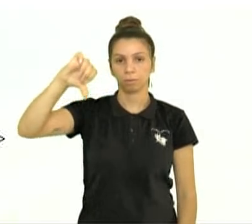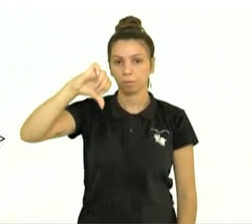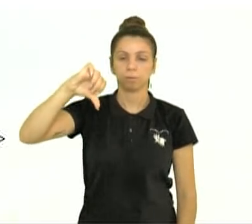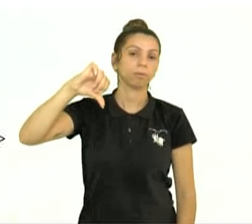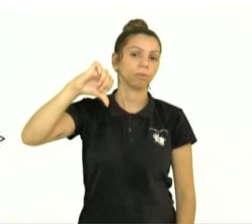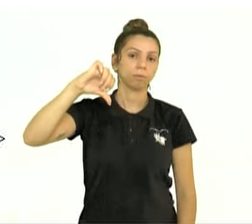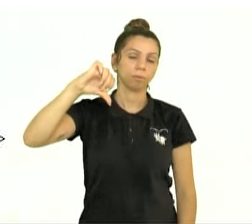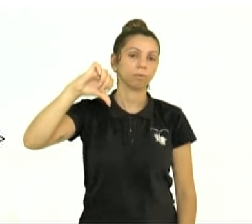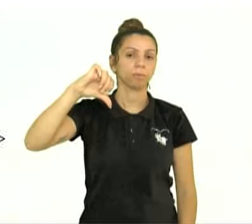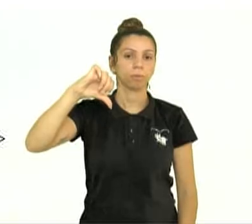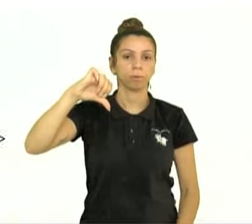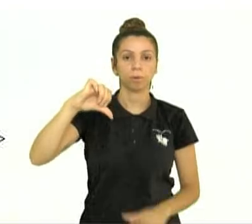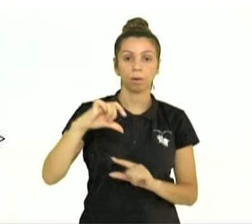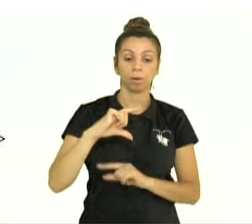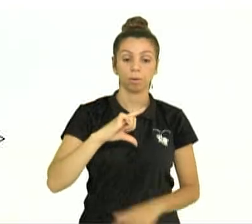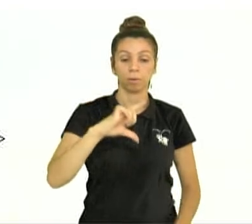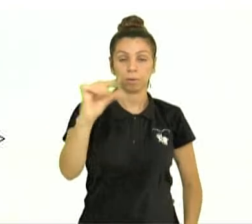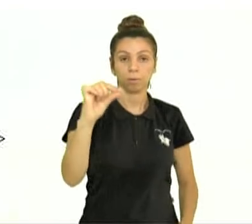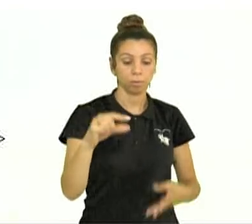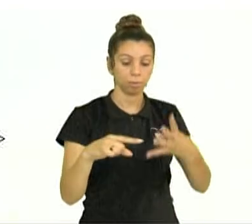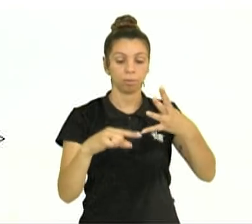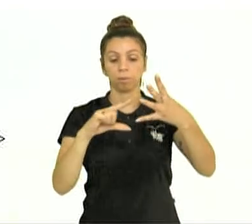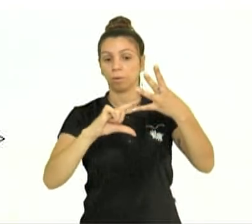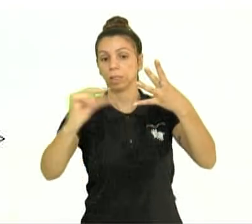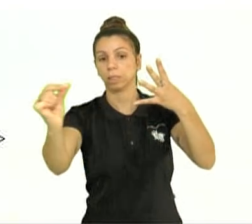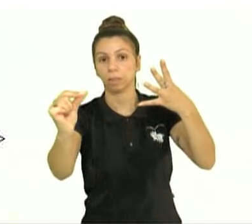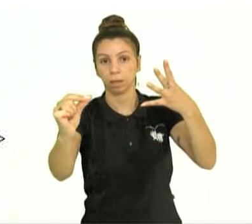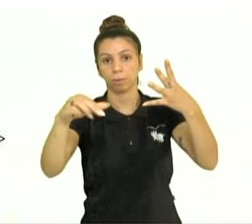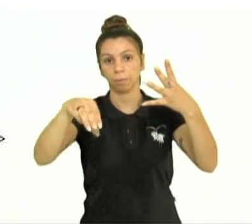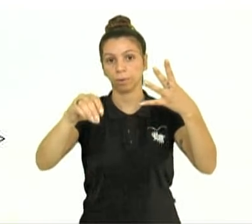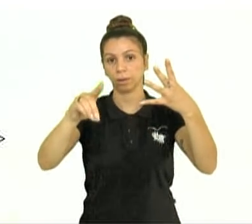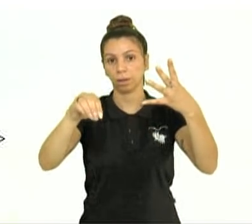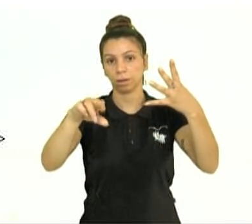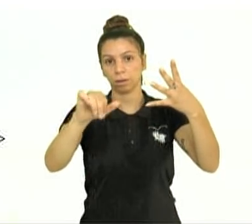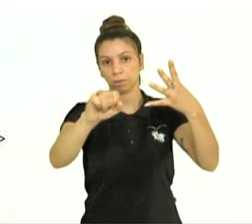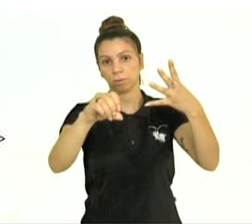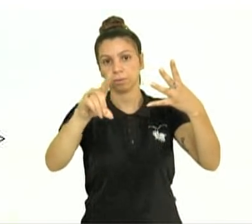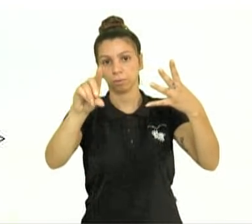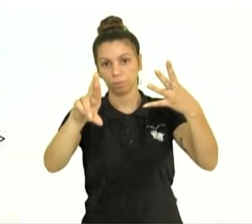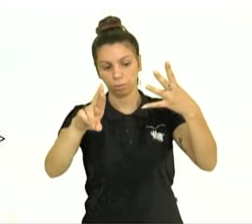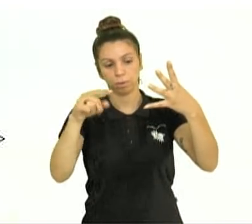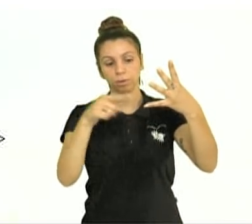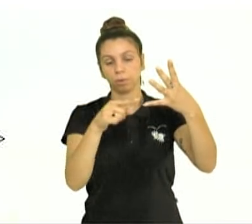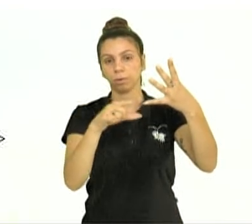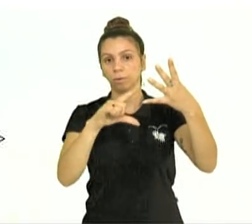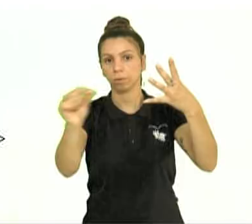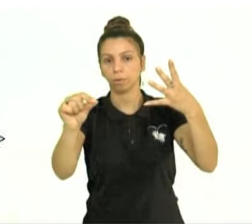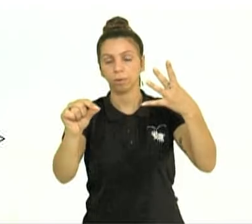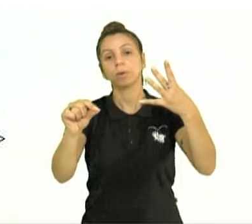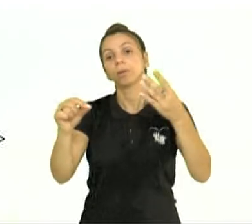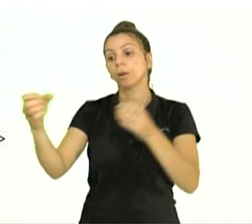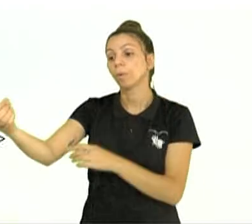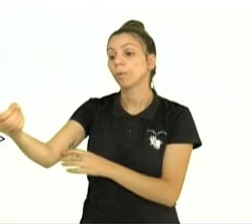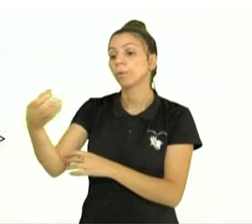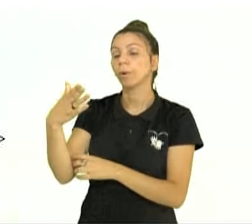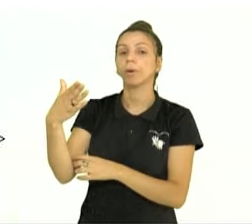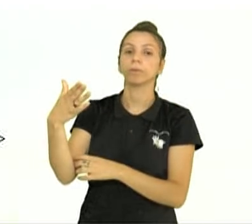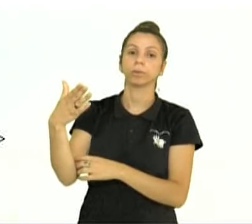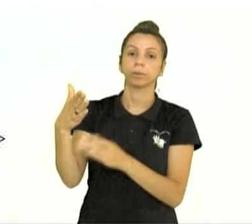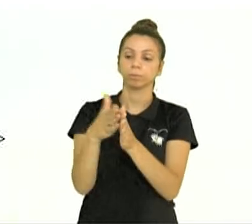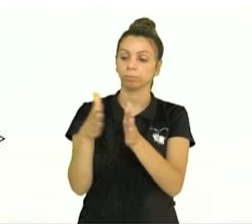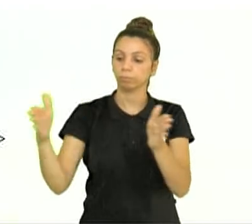sai o poder moderador, e a nova Constituição, depois, no